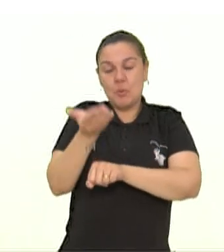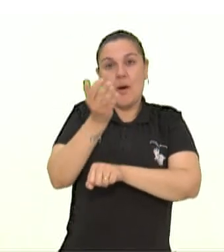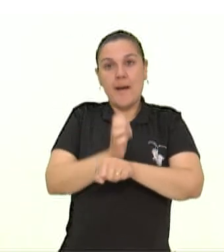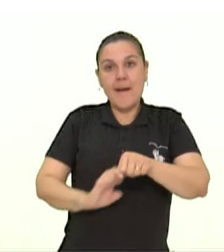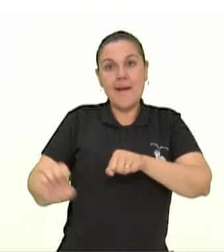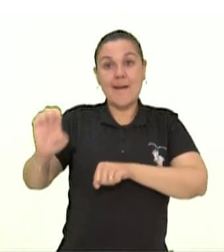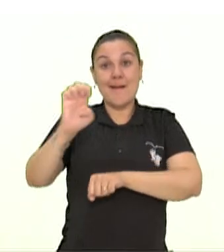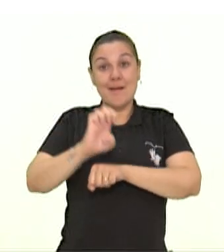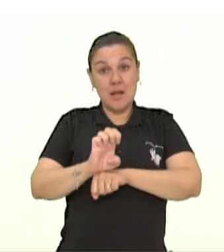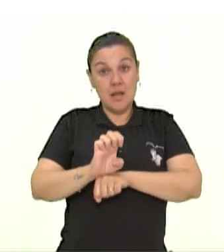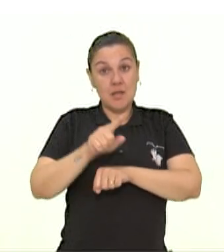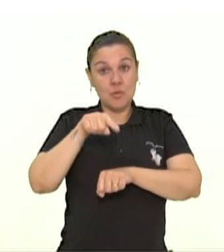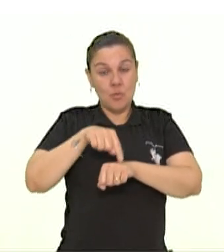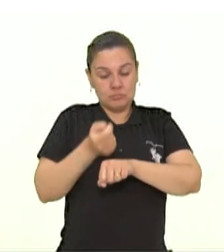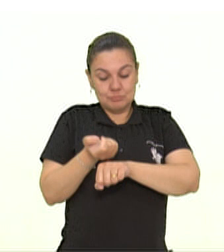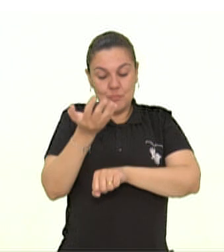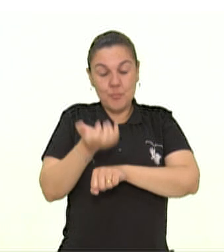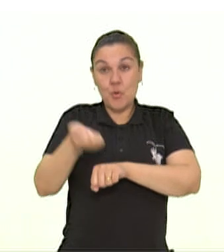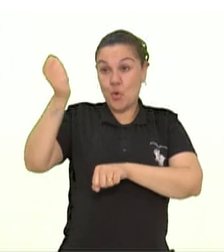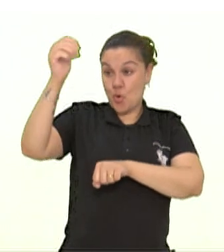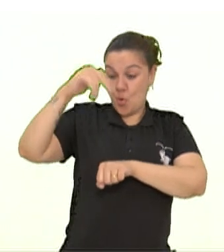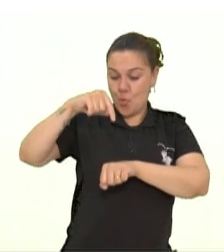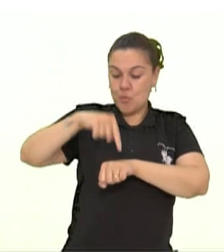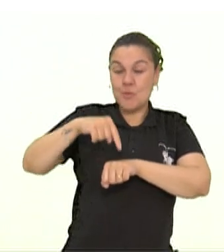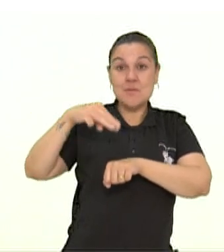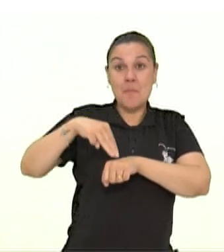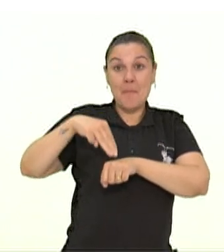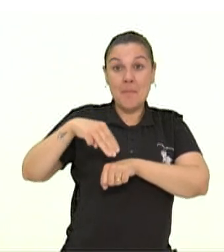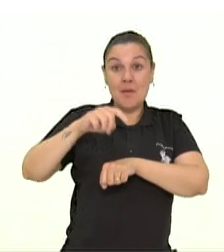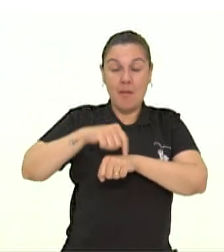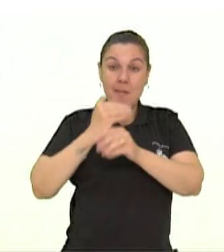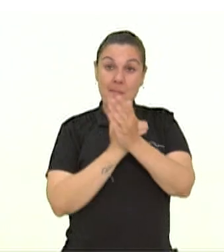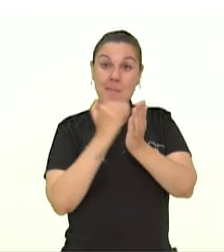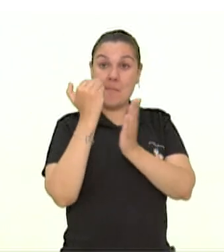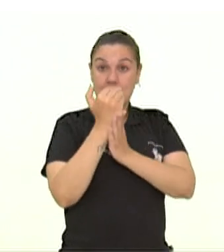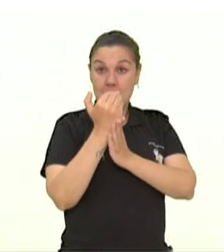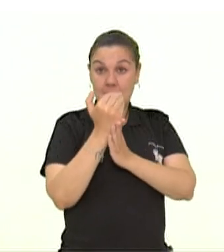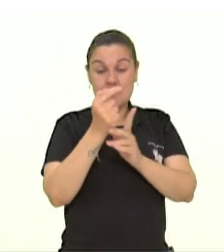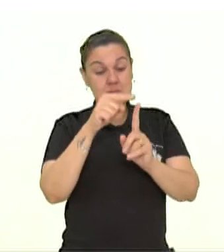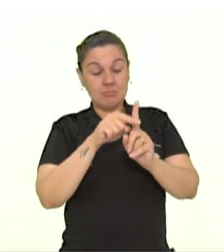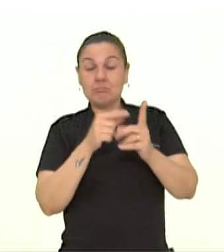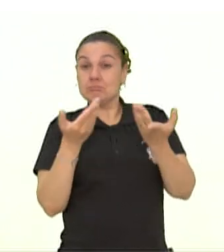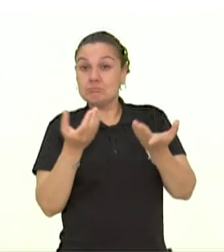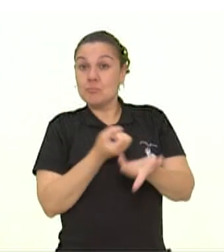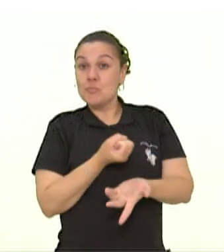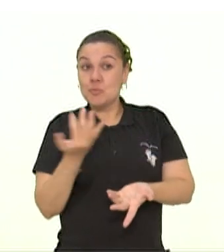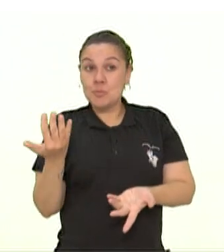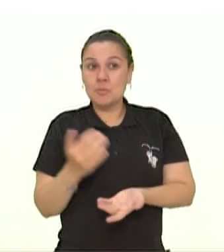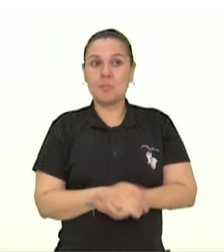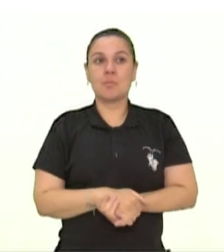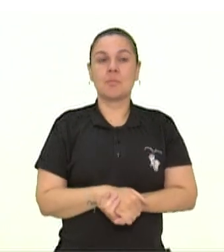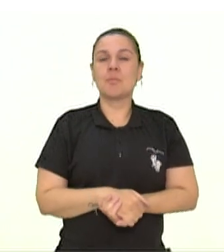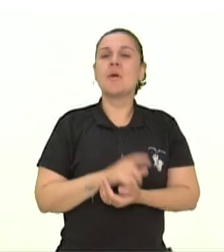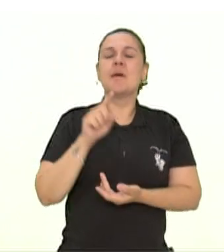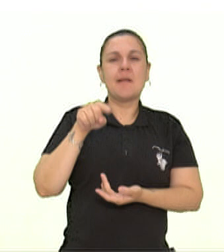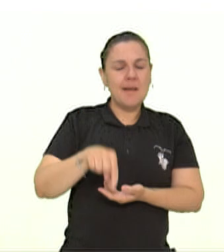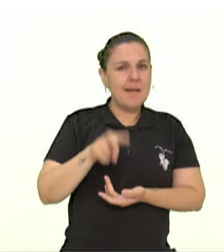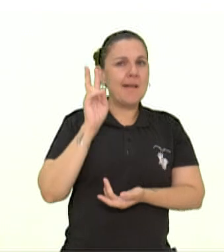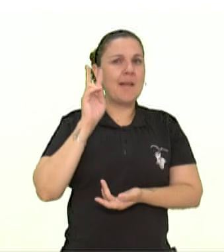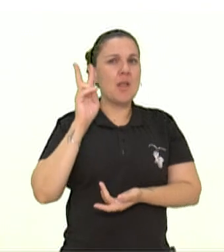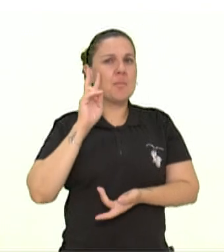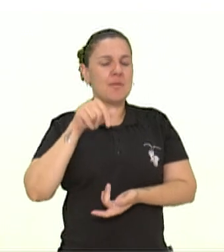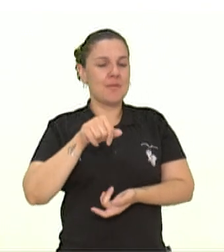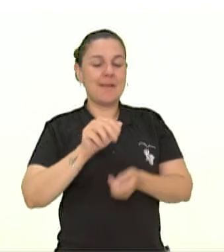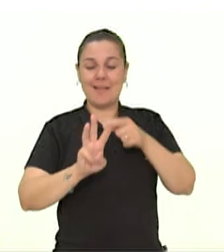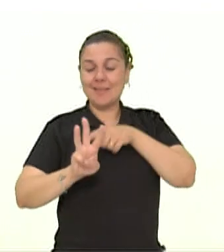elétrons quando a frequência da radiação luminosa incidente no metal for superior a determinado valor. Lembre-se, pessoal, que tem essa função